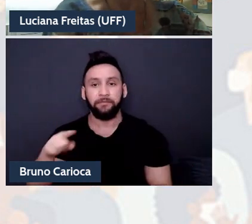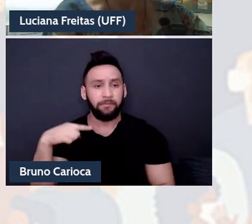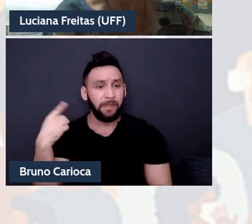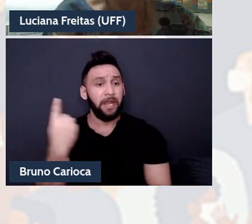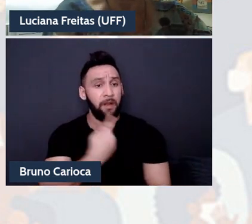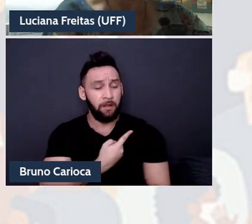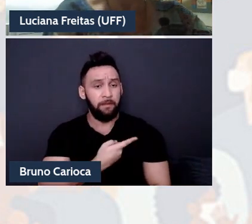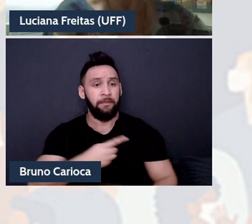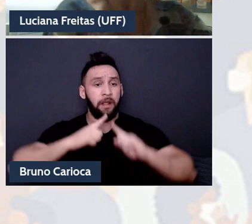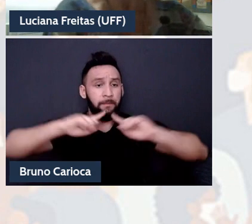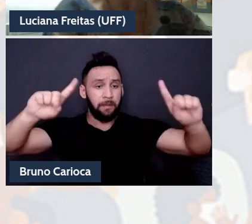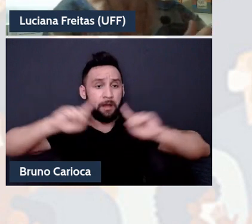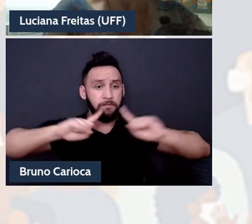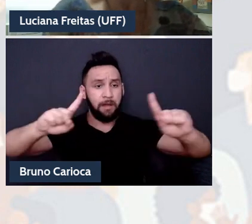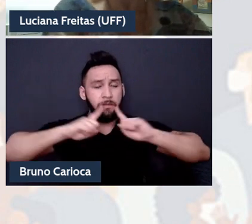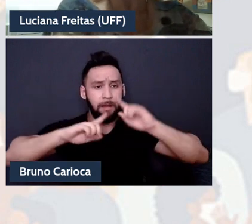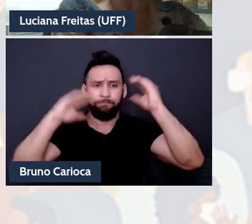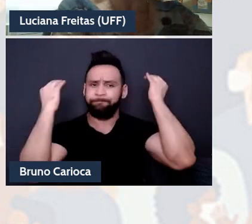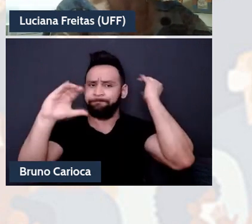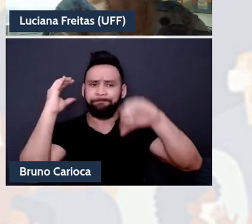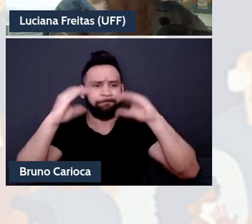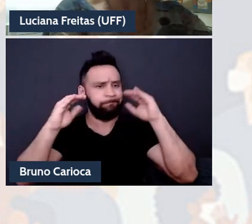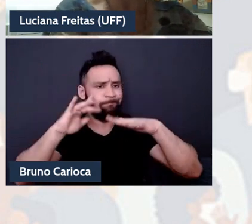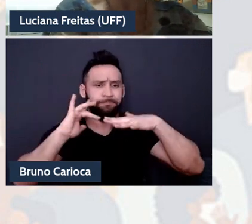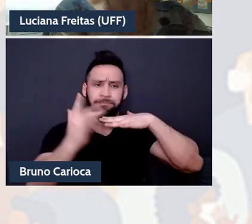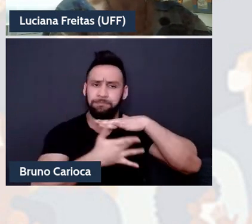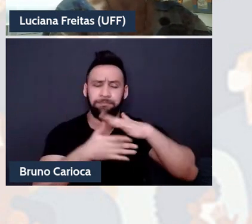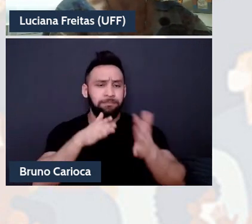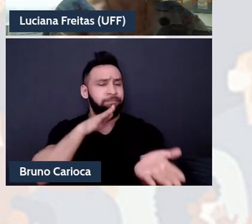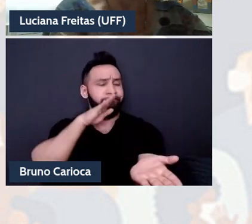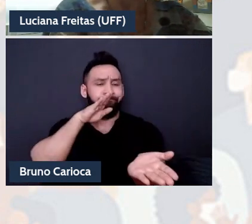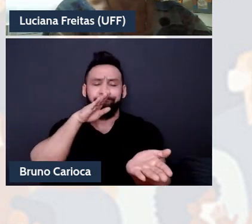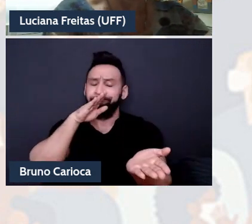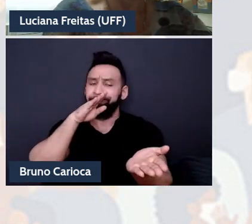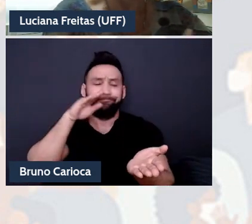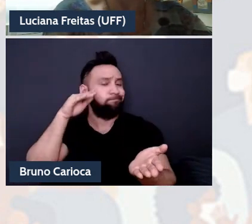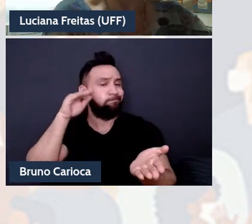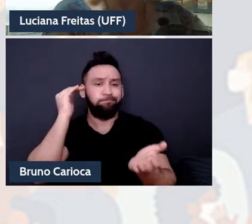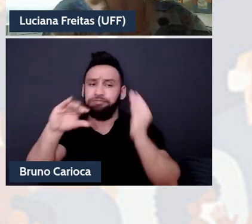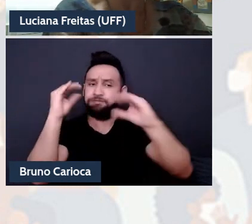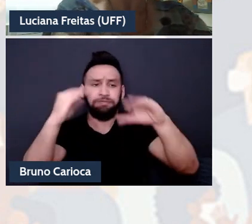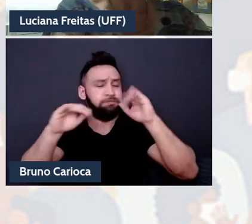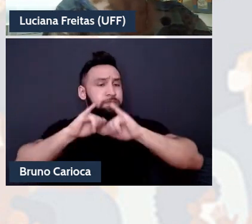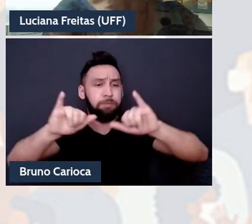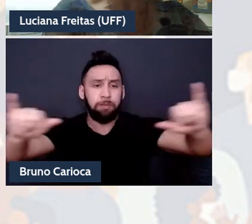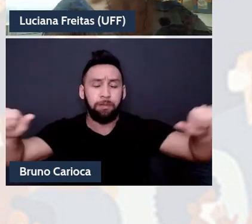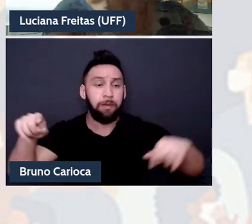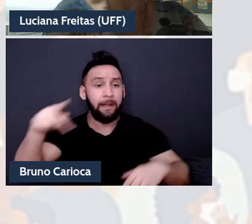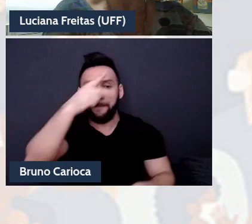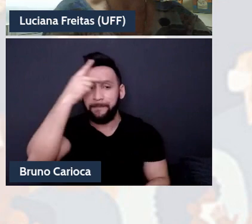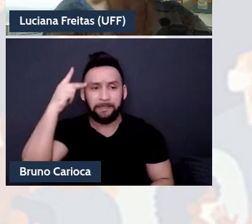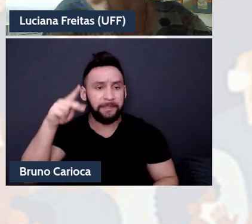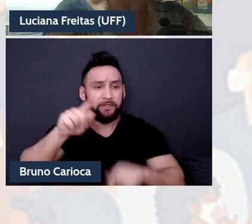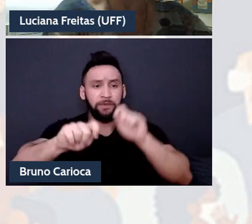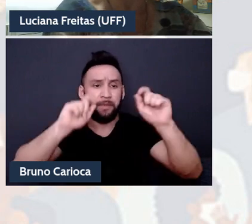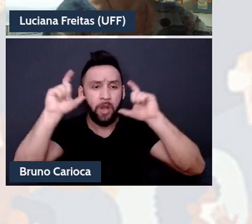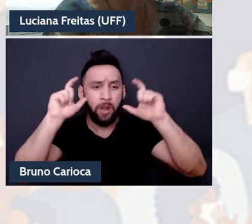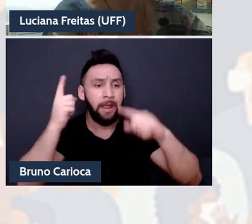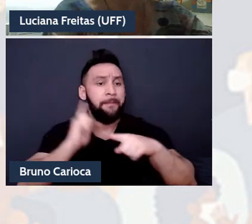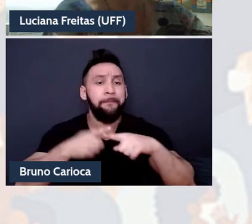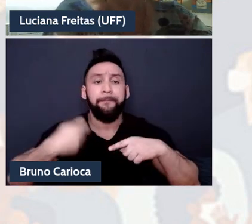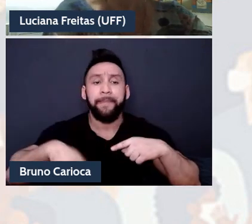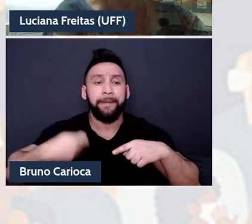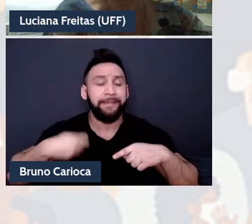porque a gente sabe muito bem que o Enem tem um efeito retroativo muito importante, né? O Enem muda, aí é que as escolas de ensino